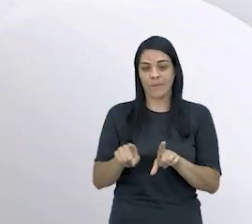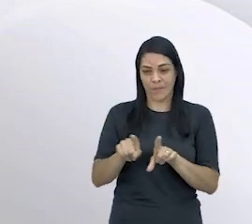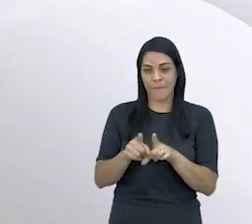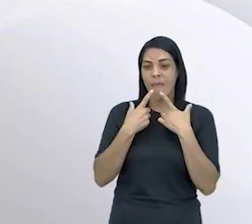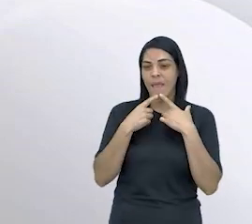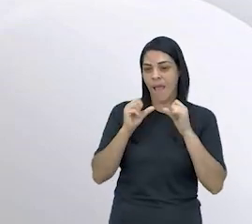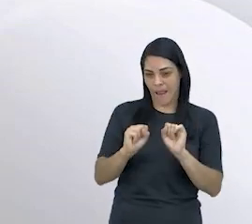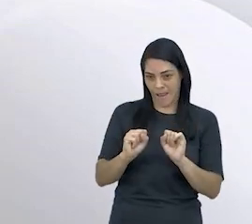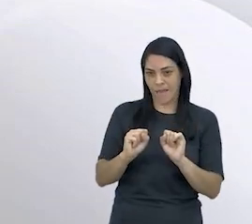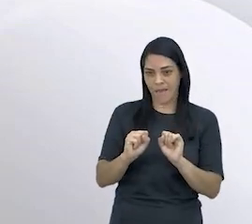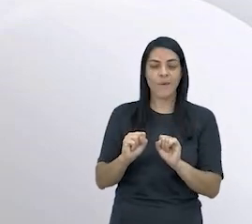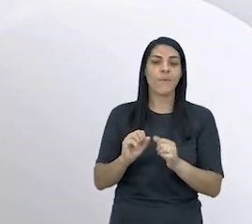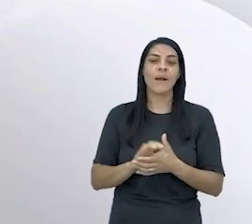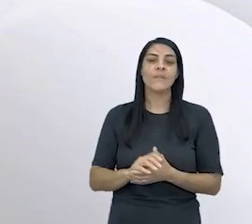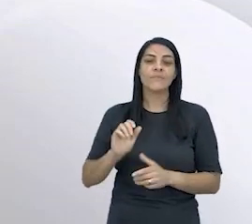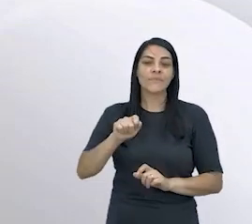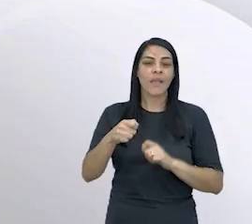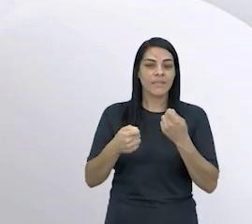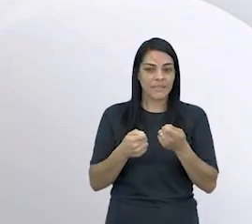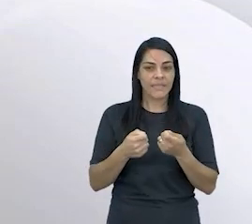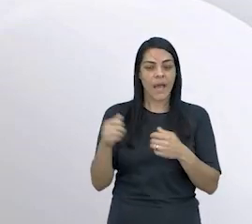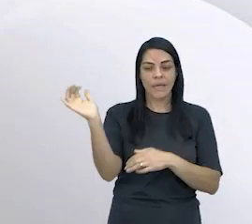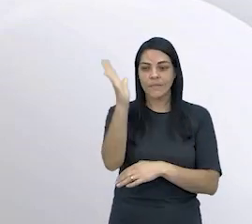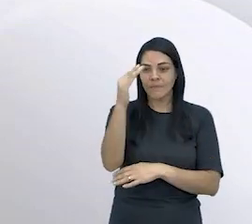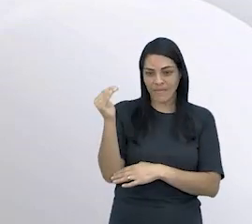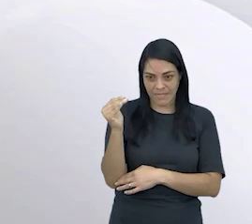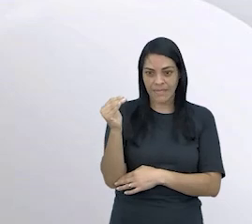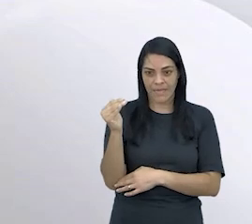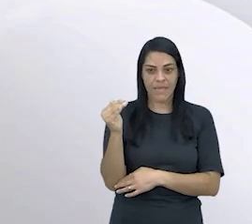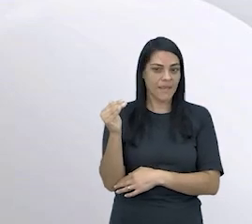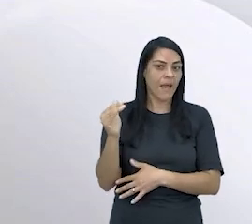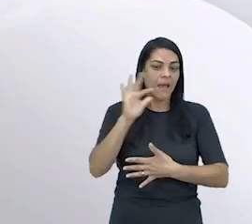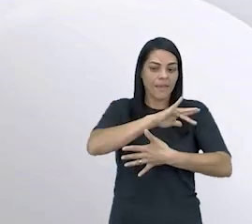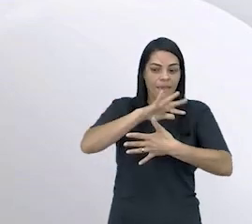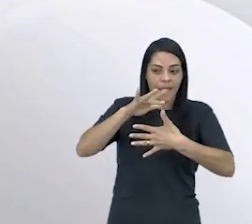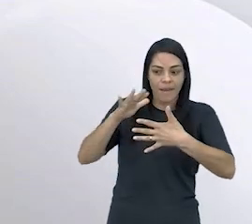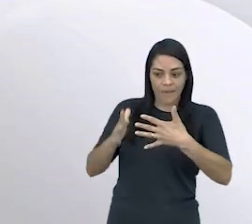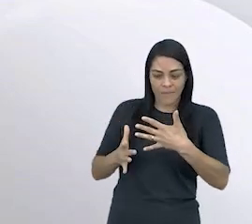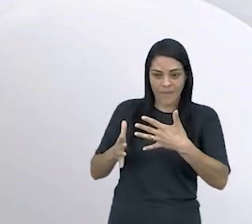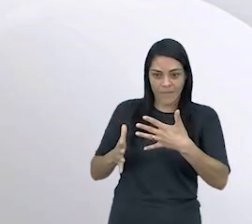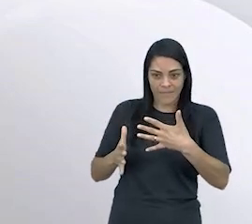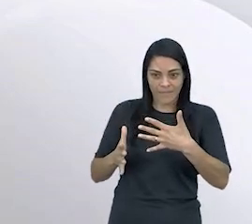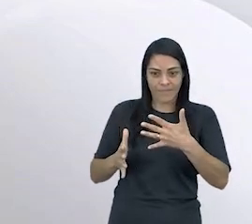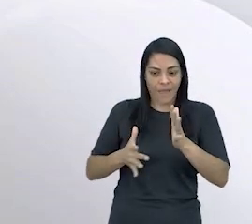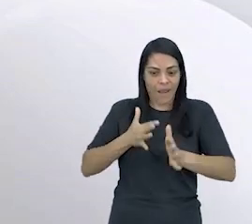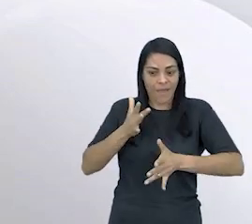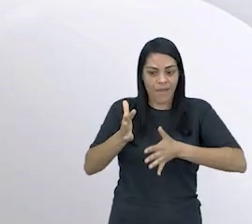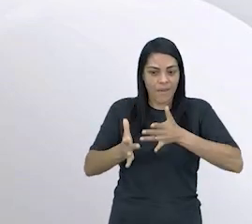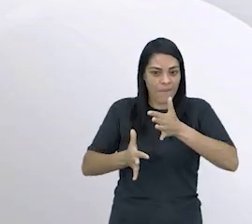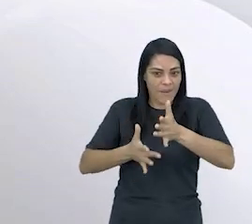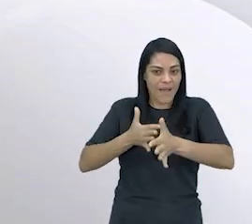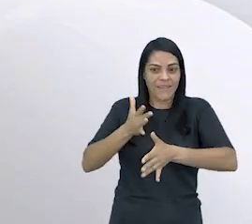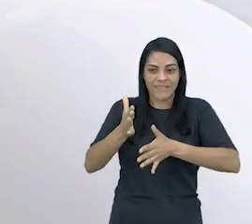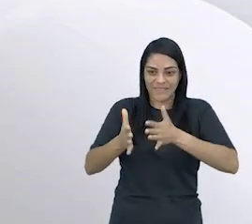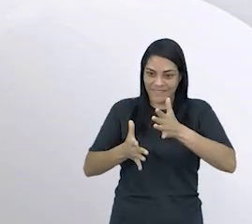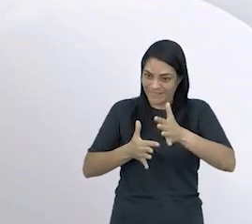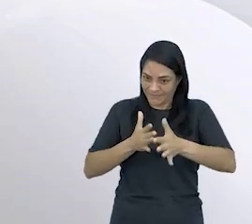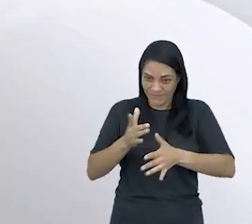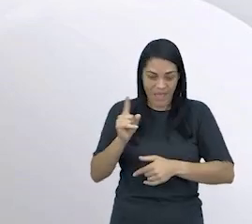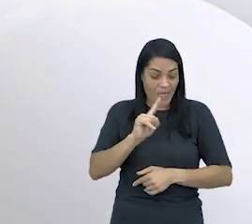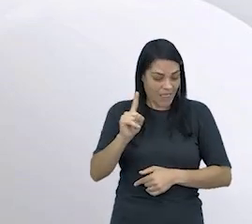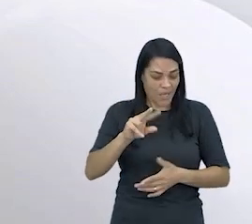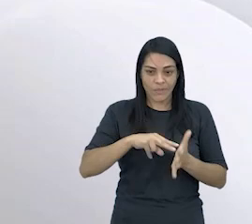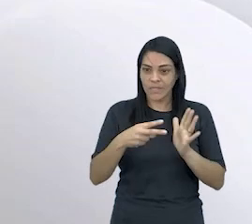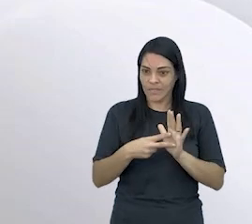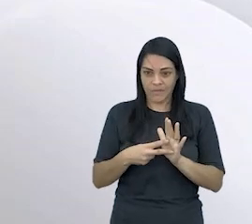de sinal brasileira, ela é brasileira, essa sigla representa justamente isso, Libras. Não significa que nos